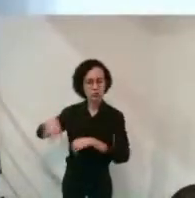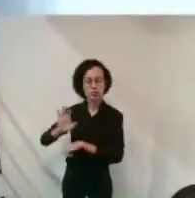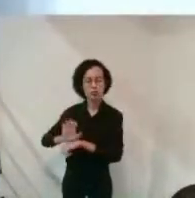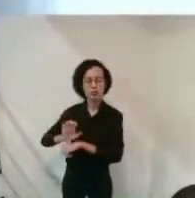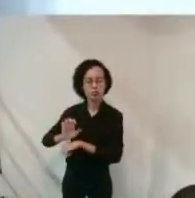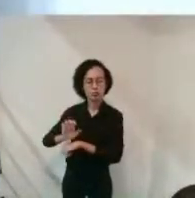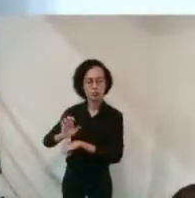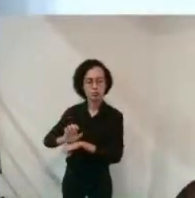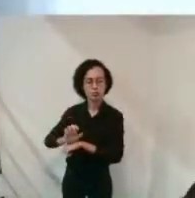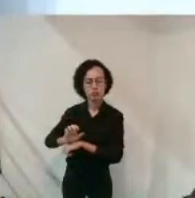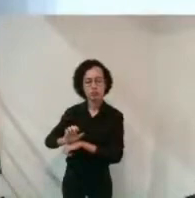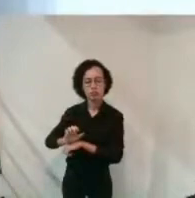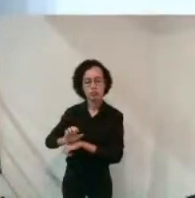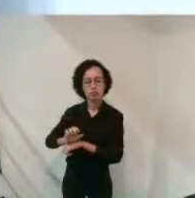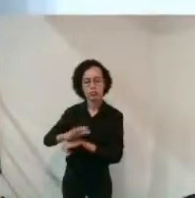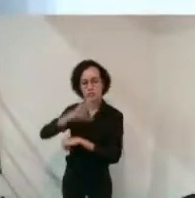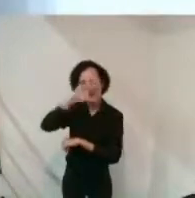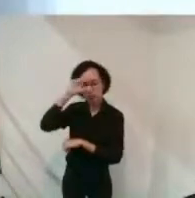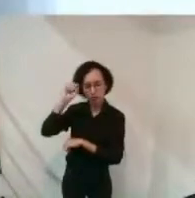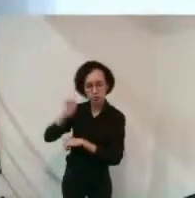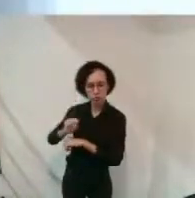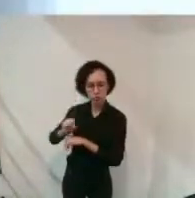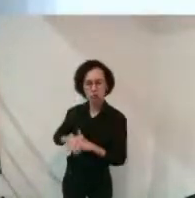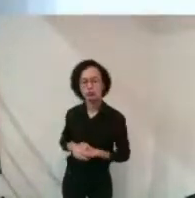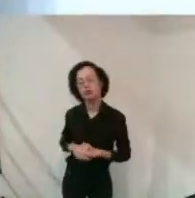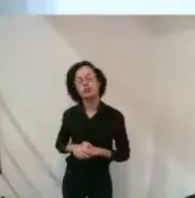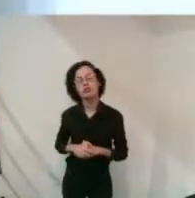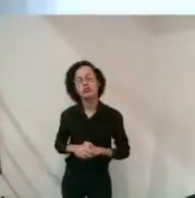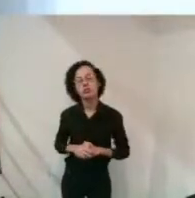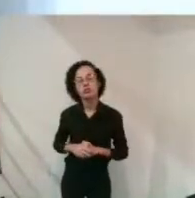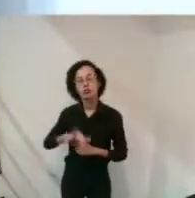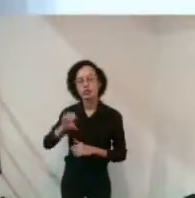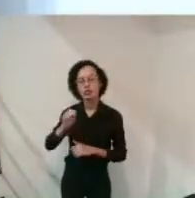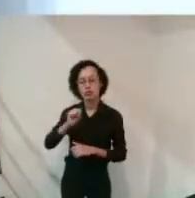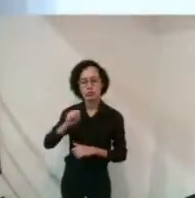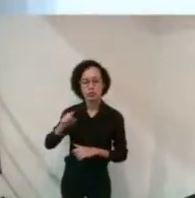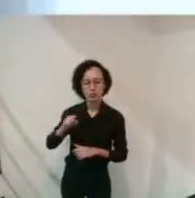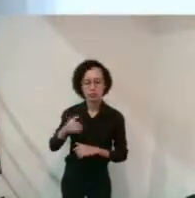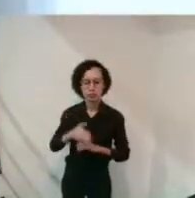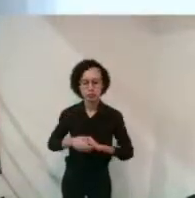Estado do Mato Grosso, José Antônio Borges Pereira.